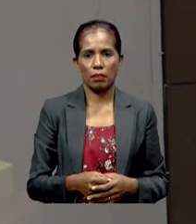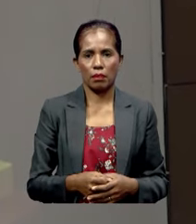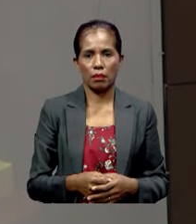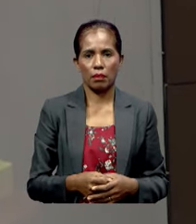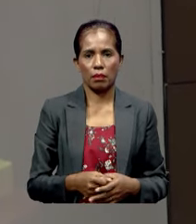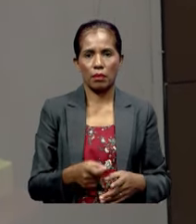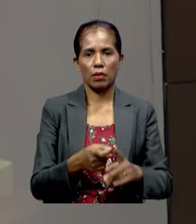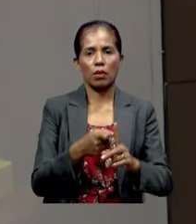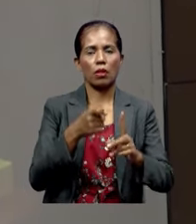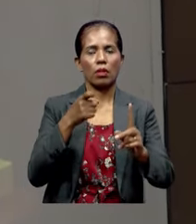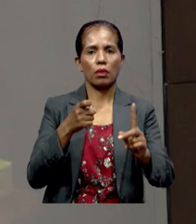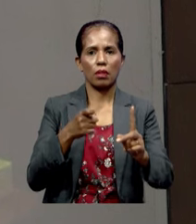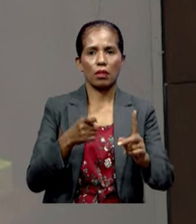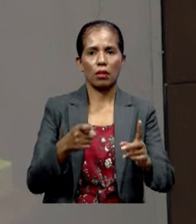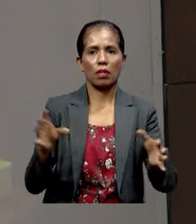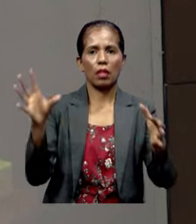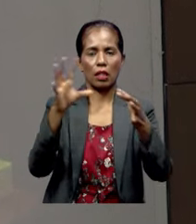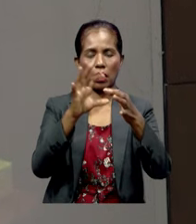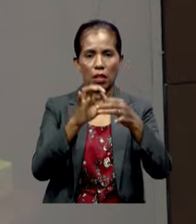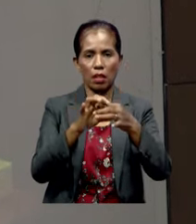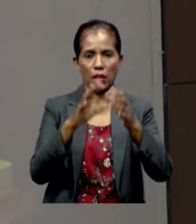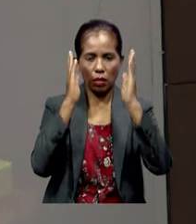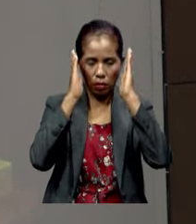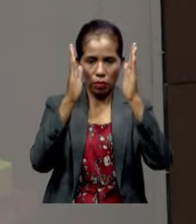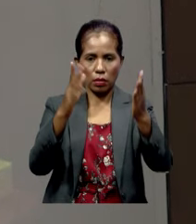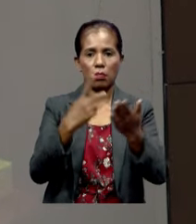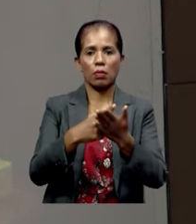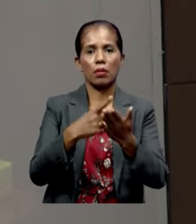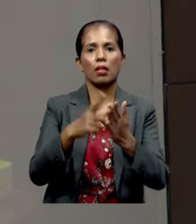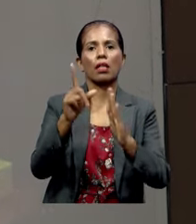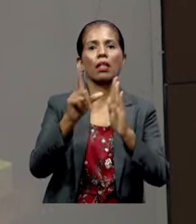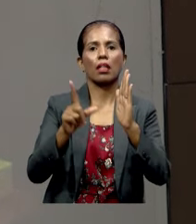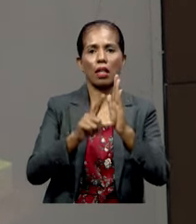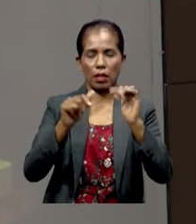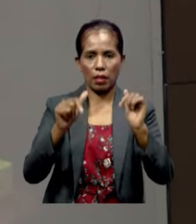conteúdo petição, né? É liga direta para a proposta de lei, né?